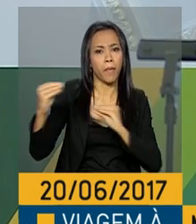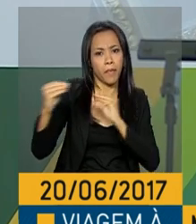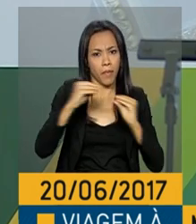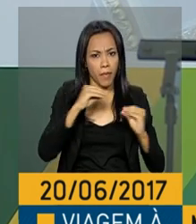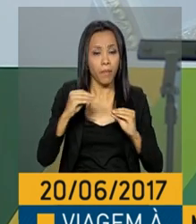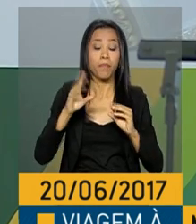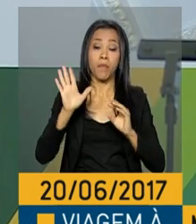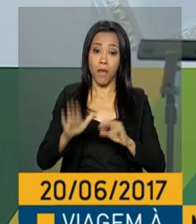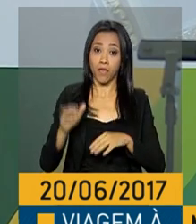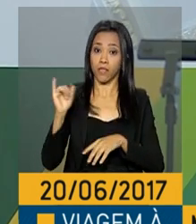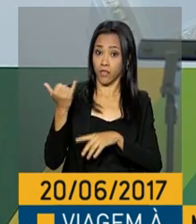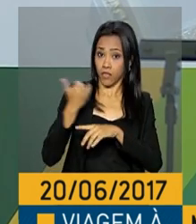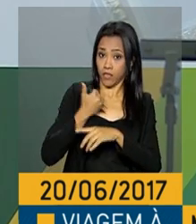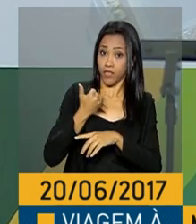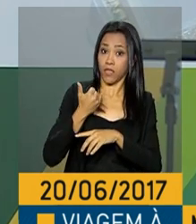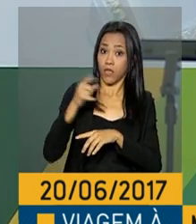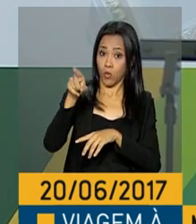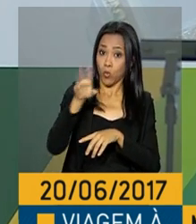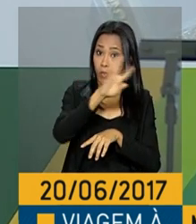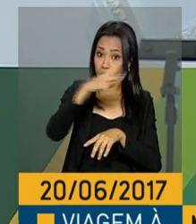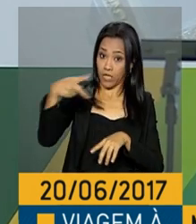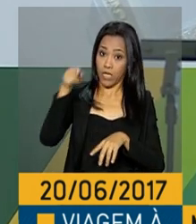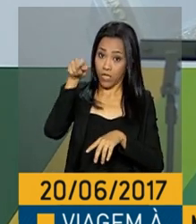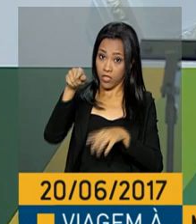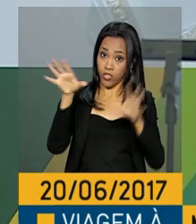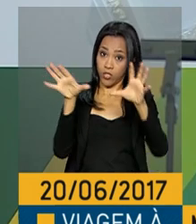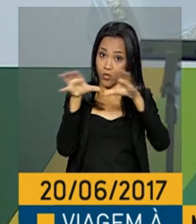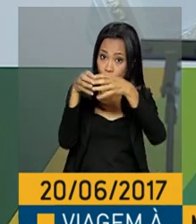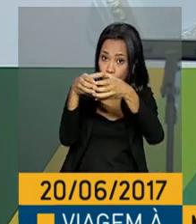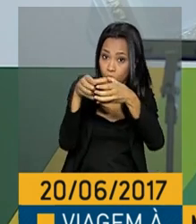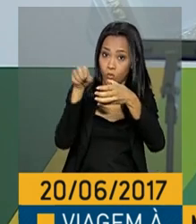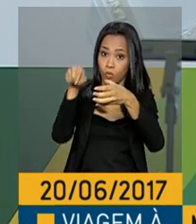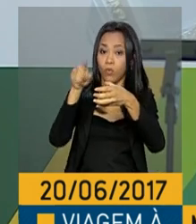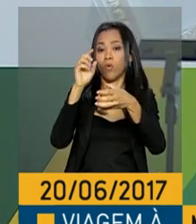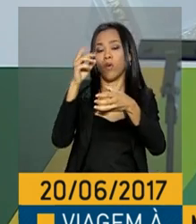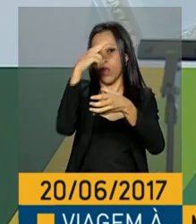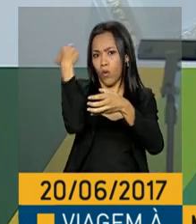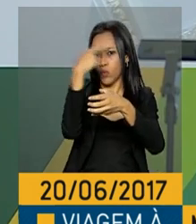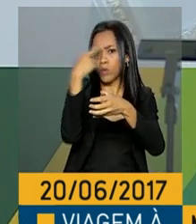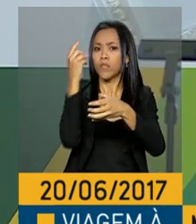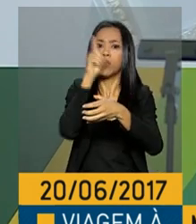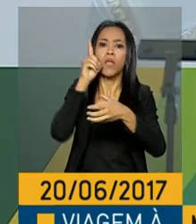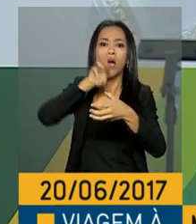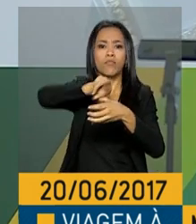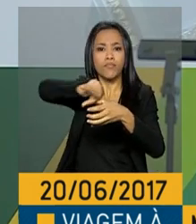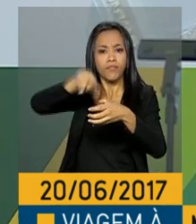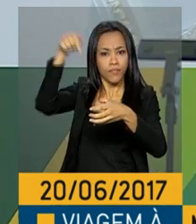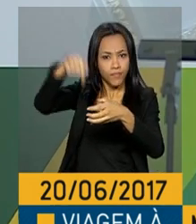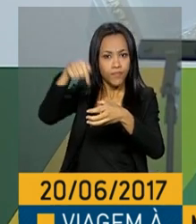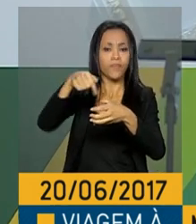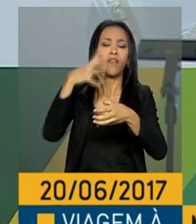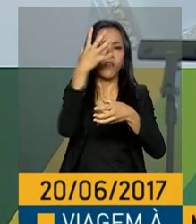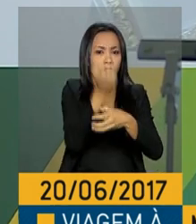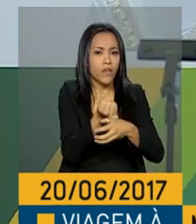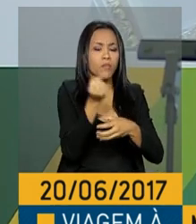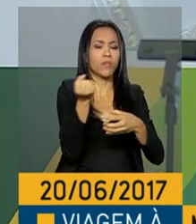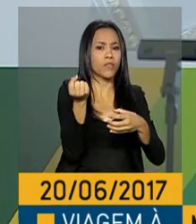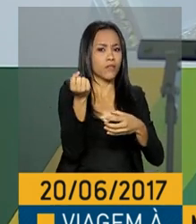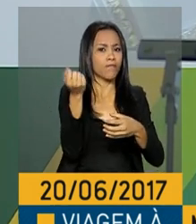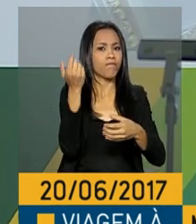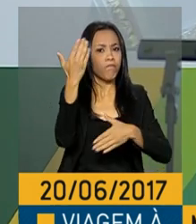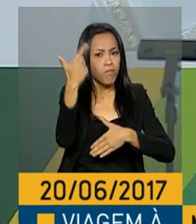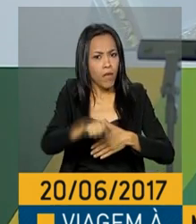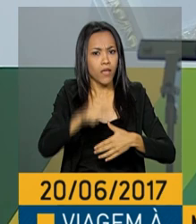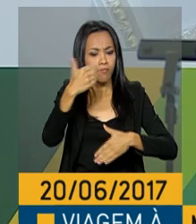senhor presidente do Duma, nós vamos ampliar esta relação parlamentar, não só para